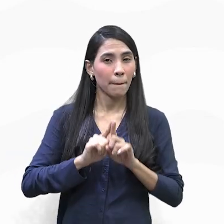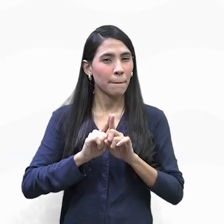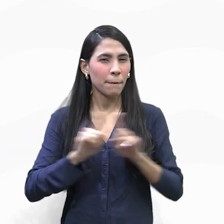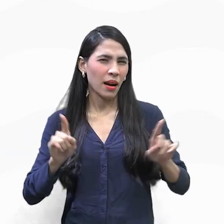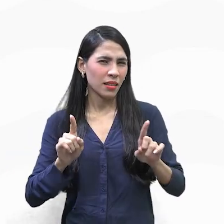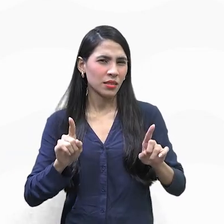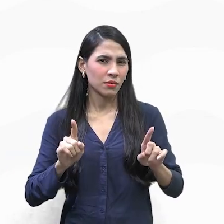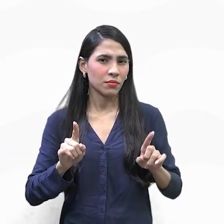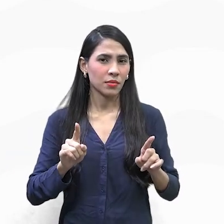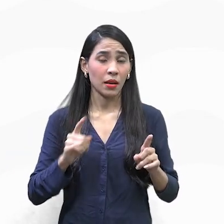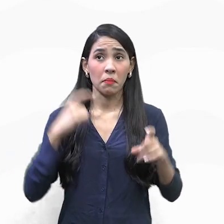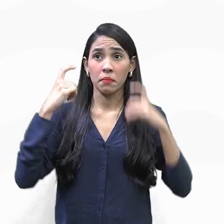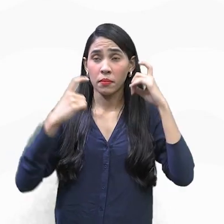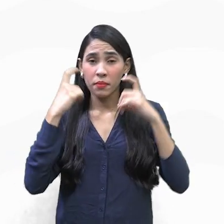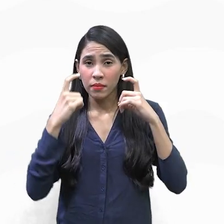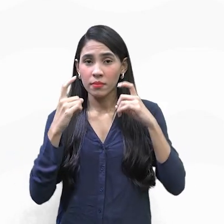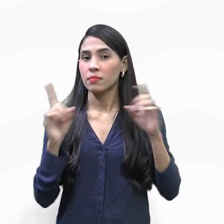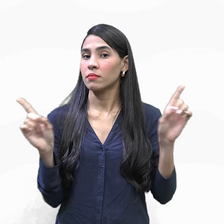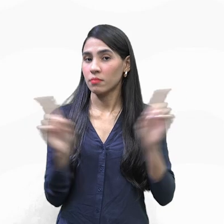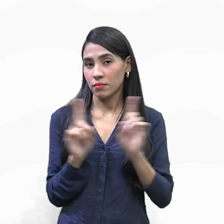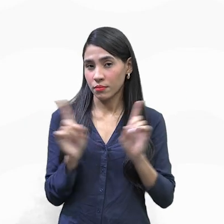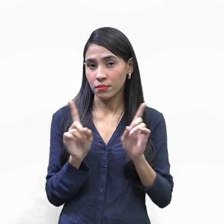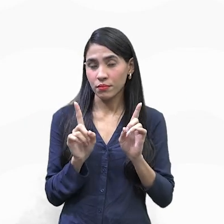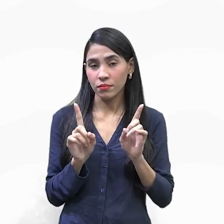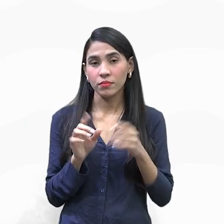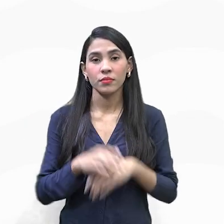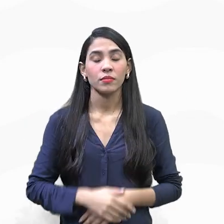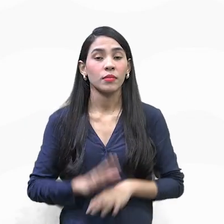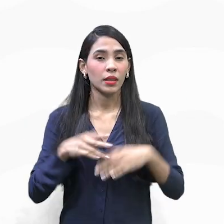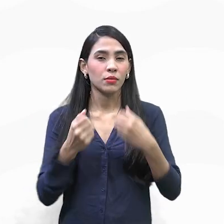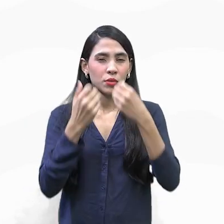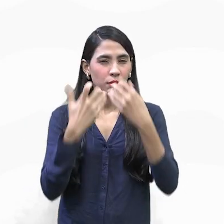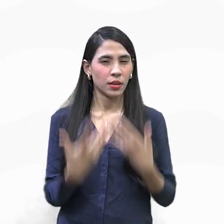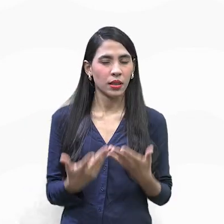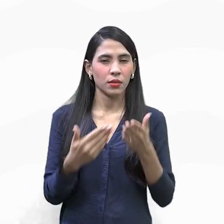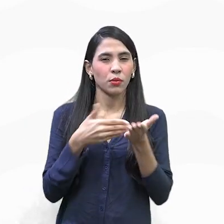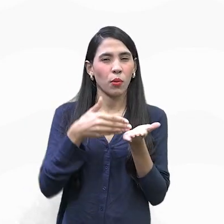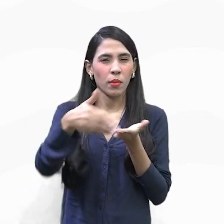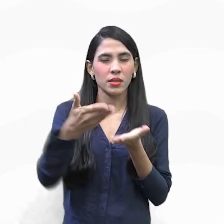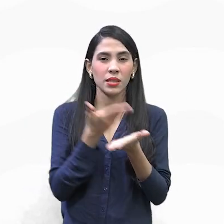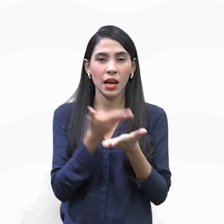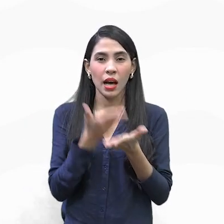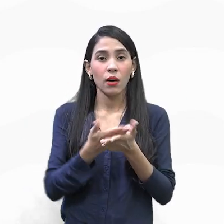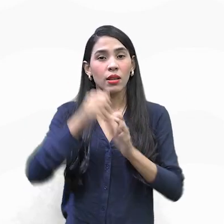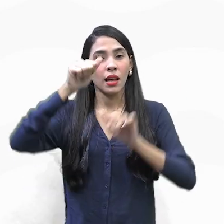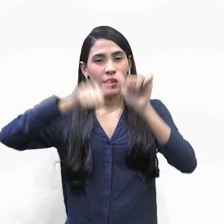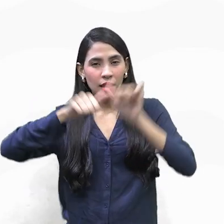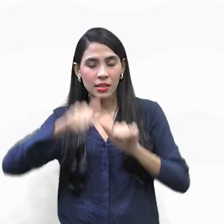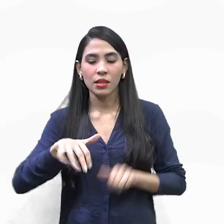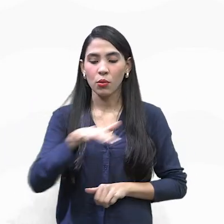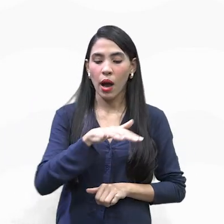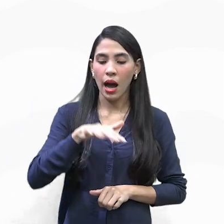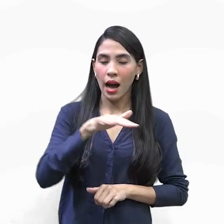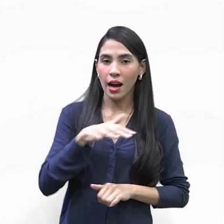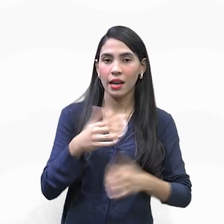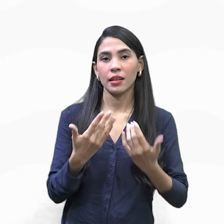é motivo de desespero? Não. Não é motivo aqui, como a gente já vem falando no início da aula, está analisando o mercado,